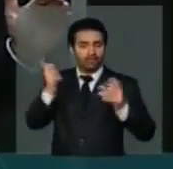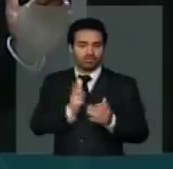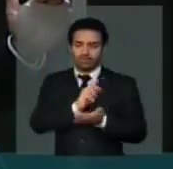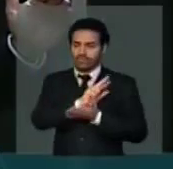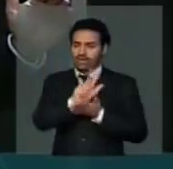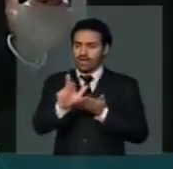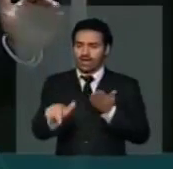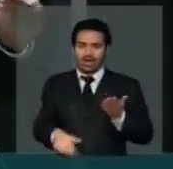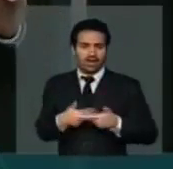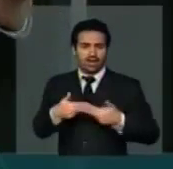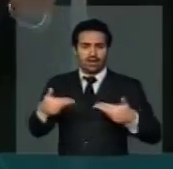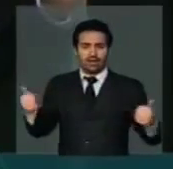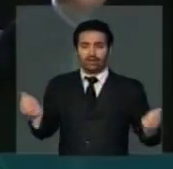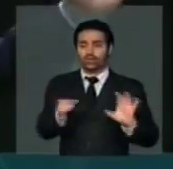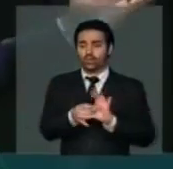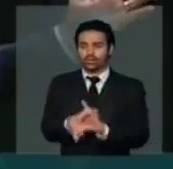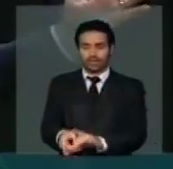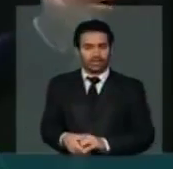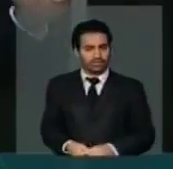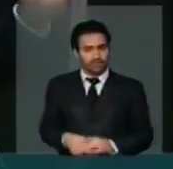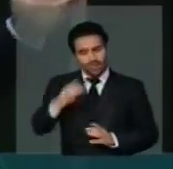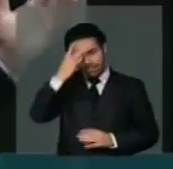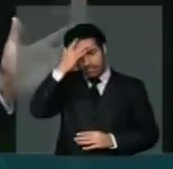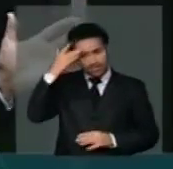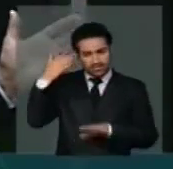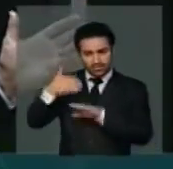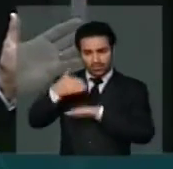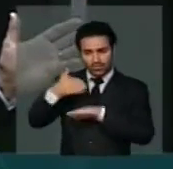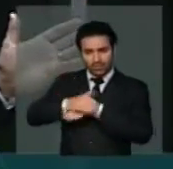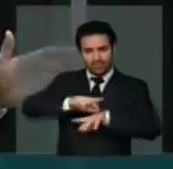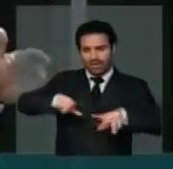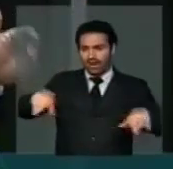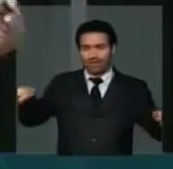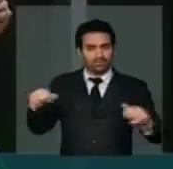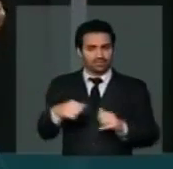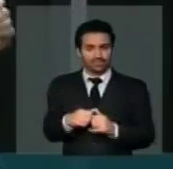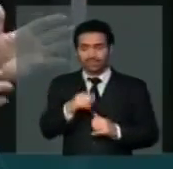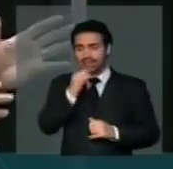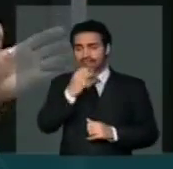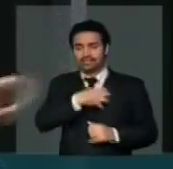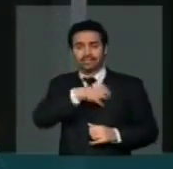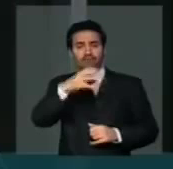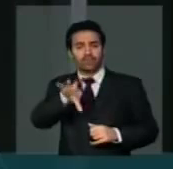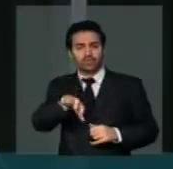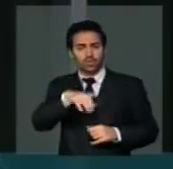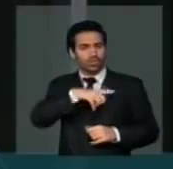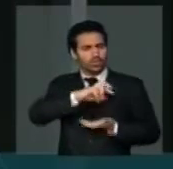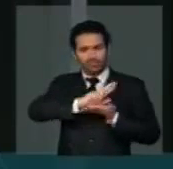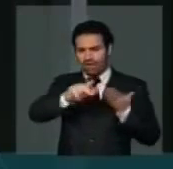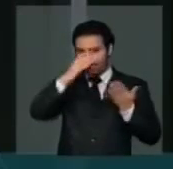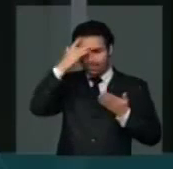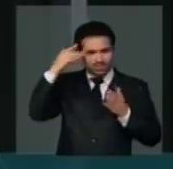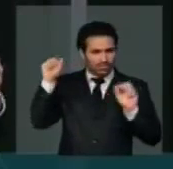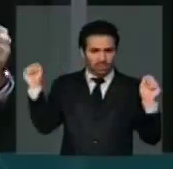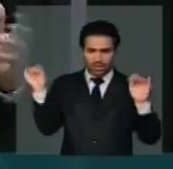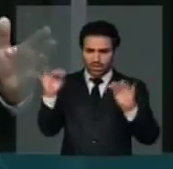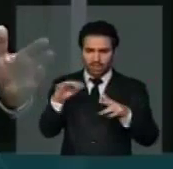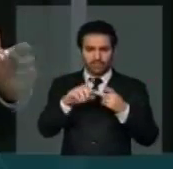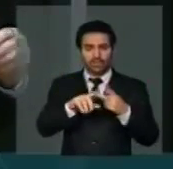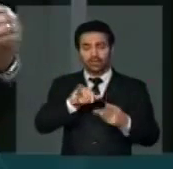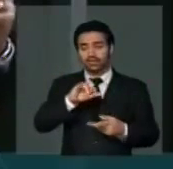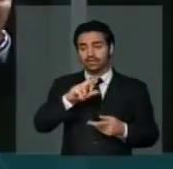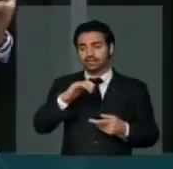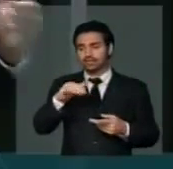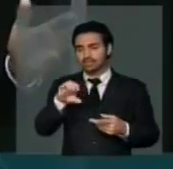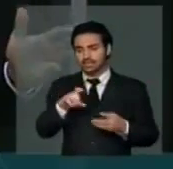dimensões. Ela reúne gente em todos os lugares. Em Salvador, milhares de pessoas, em Irecê,